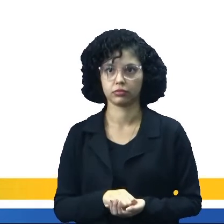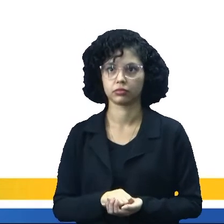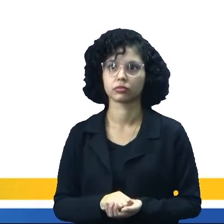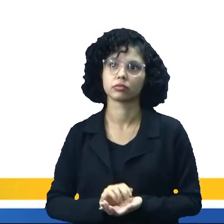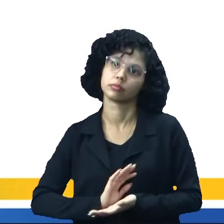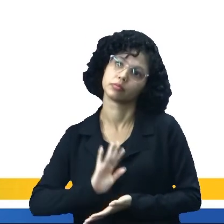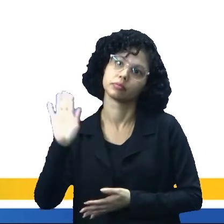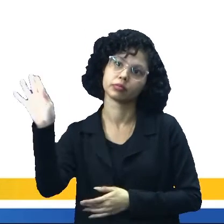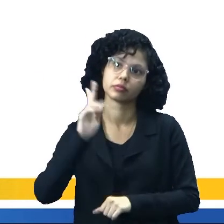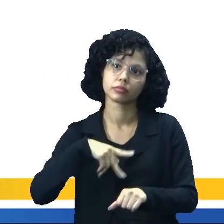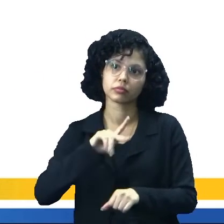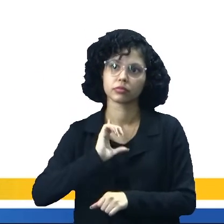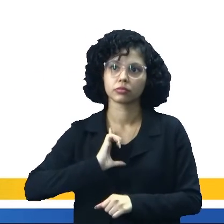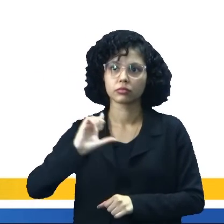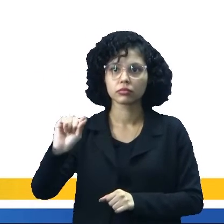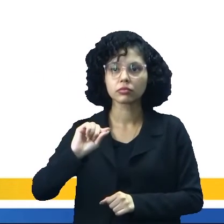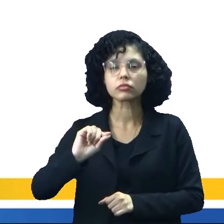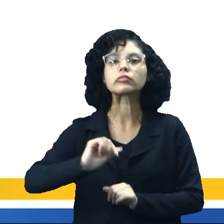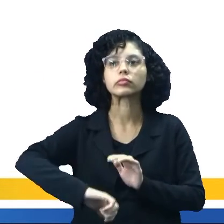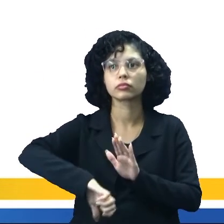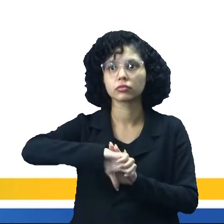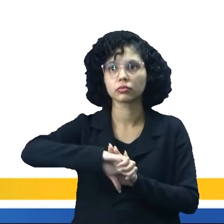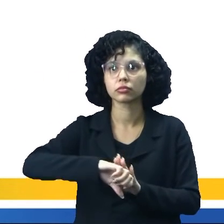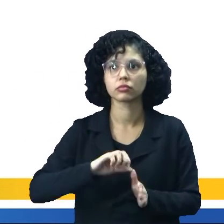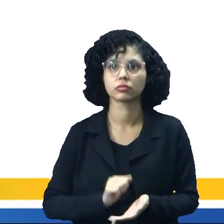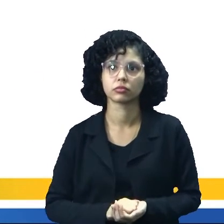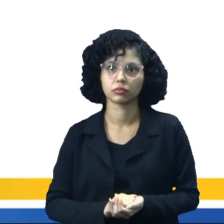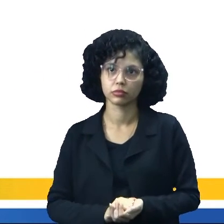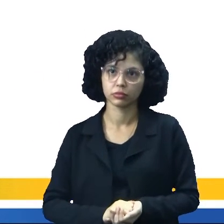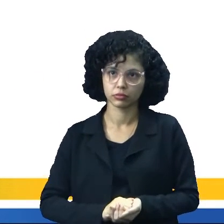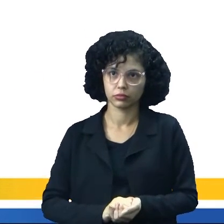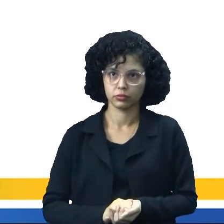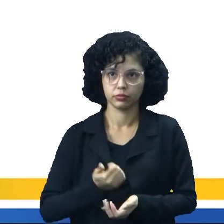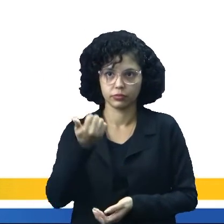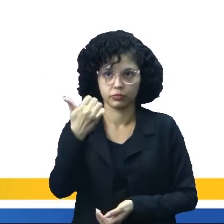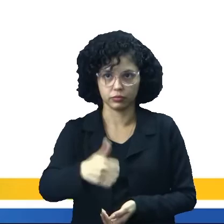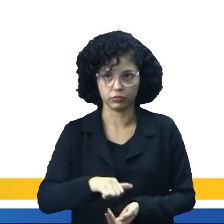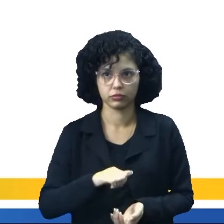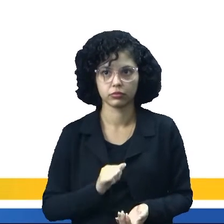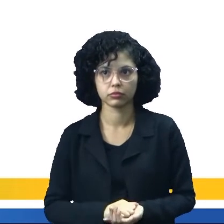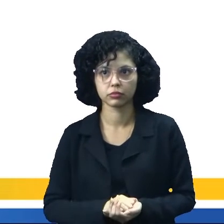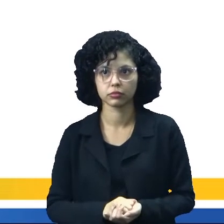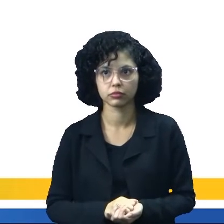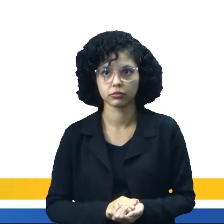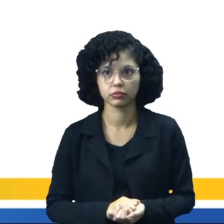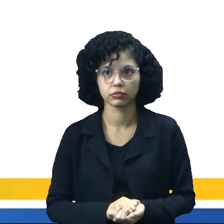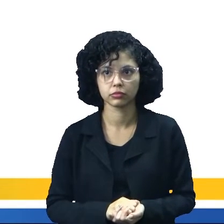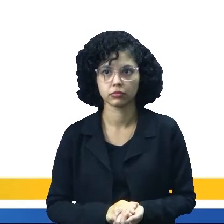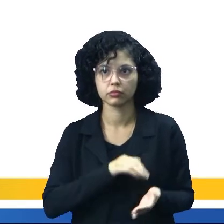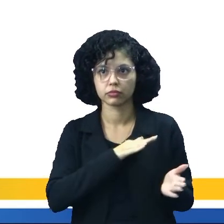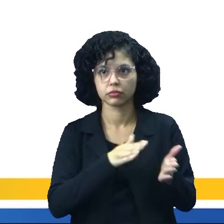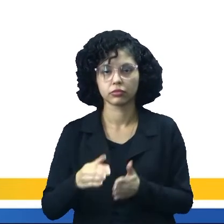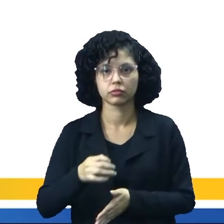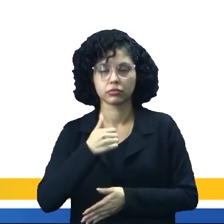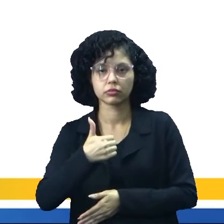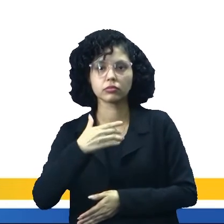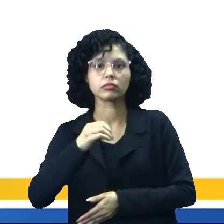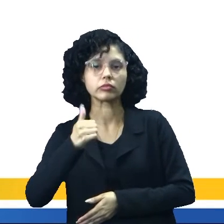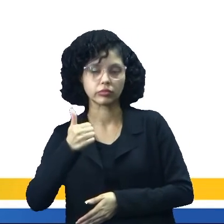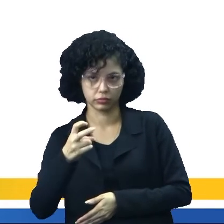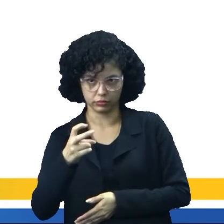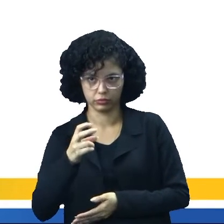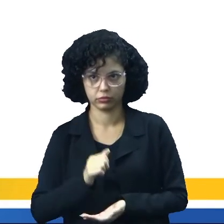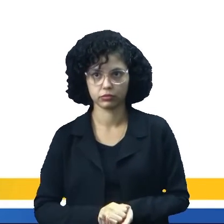de venezuelanos que deixaram o país fugindo da crise que piorou significativamente a partir de